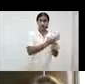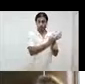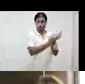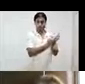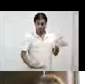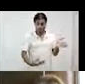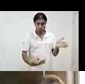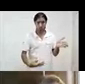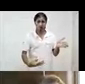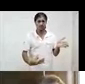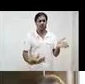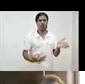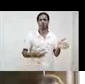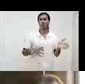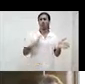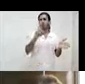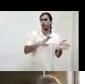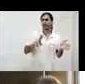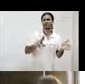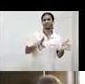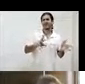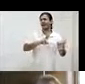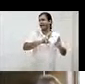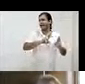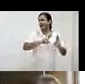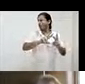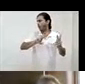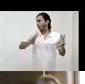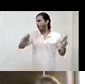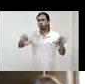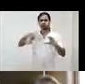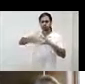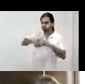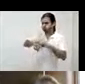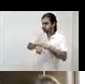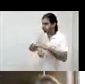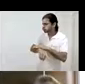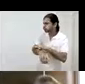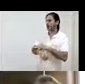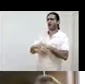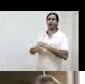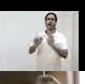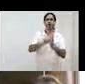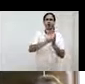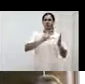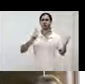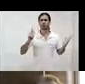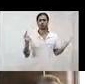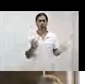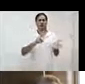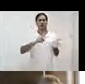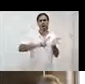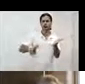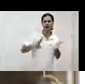fontes de pesquisa. Por exemplo, os materiais escritos, sornais, cartas, diários, revistas,